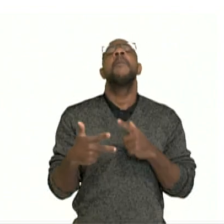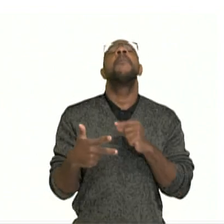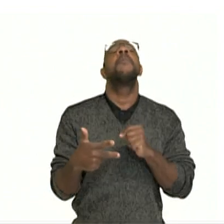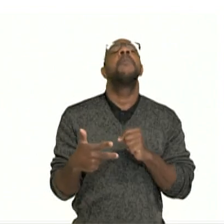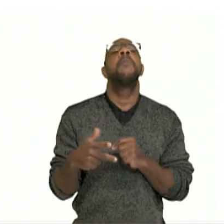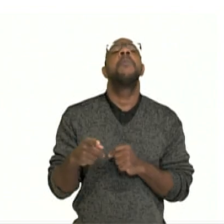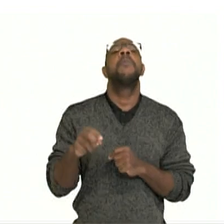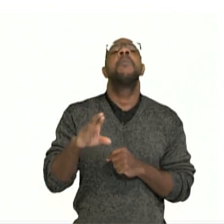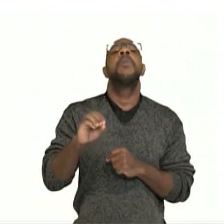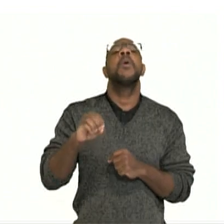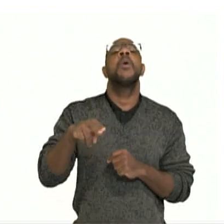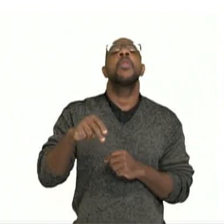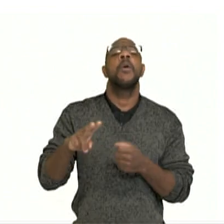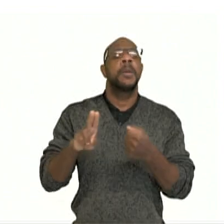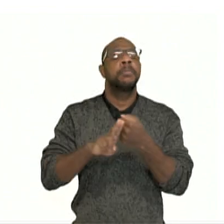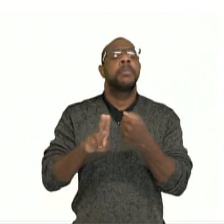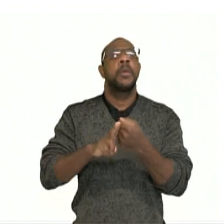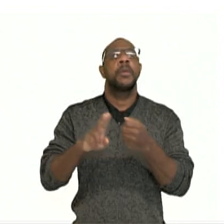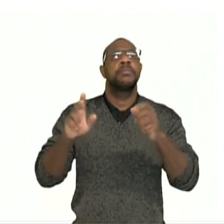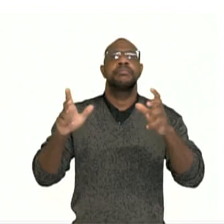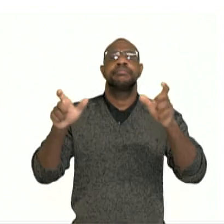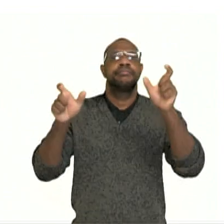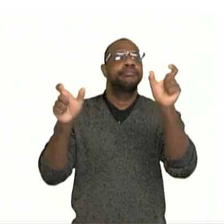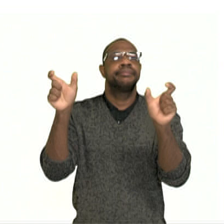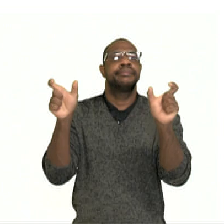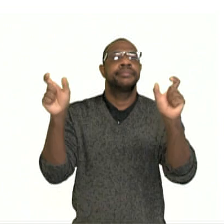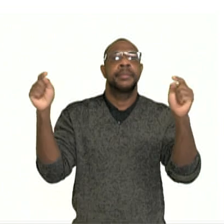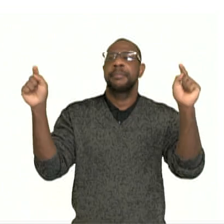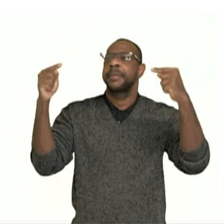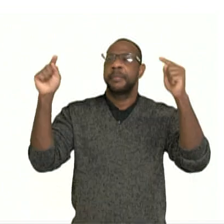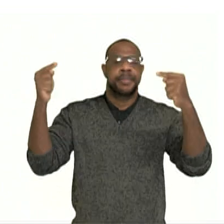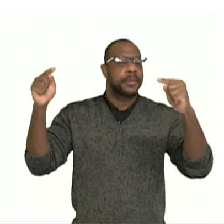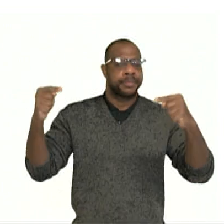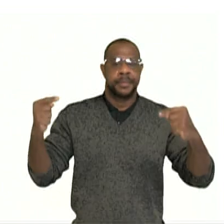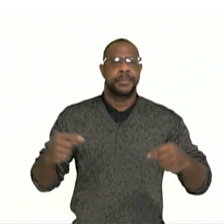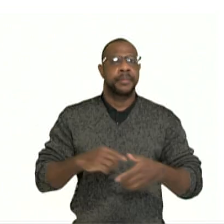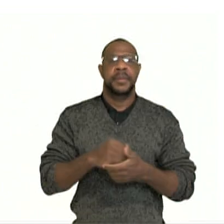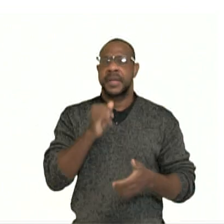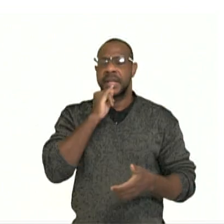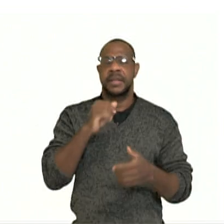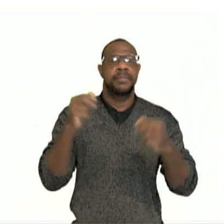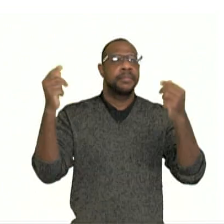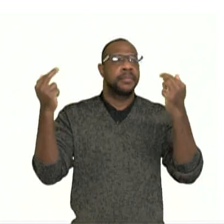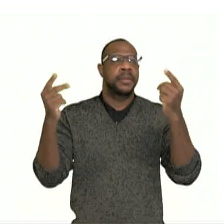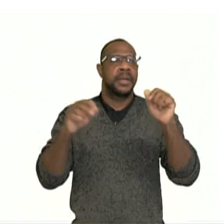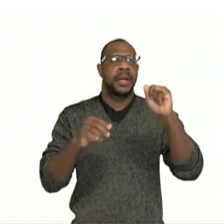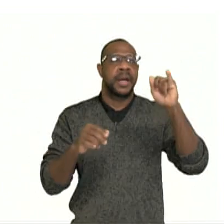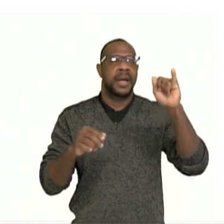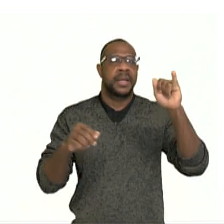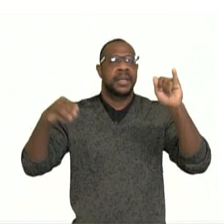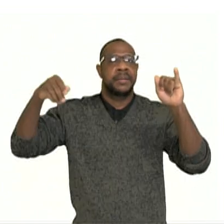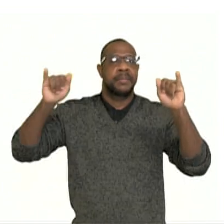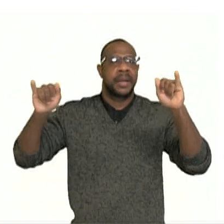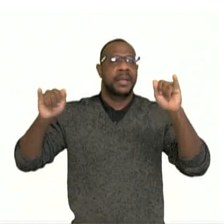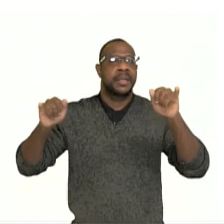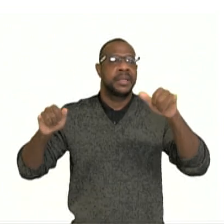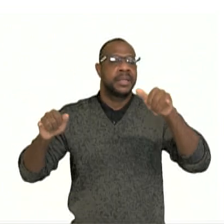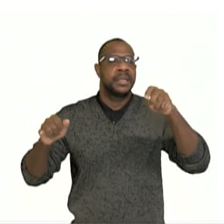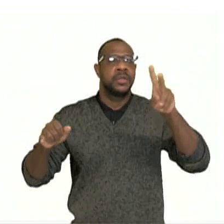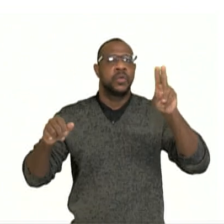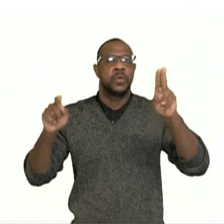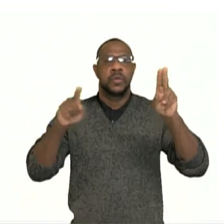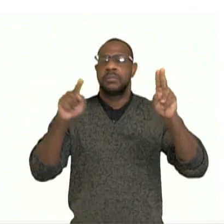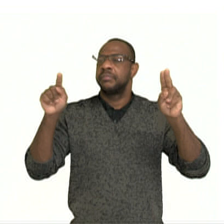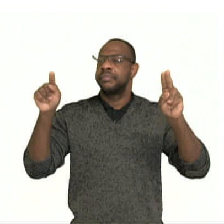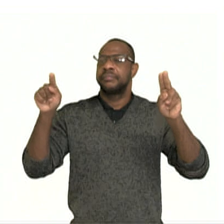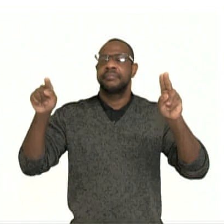pronome subjetivo, nós teremos um adjetivo possessivo correspondente. Por exemplo, I, my, you, your,